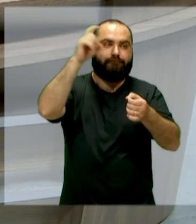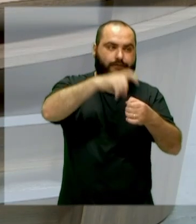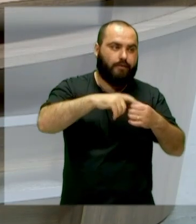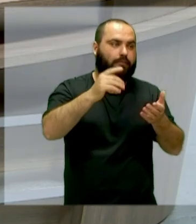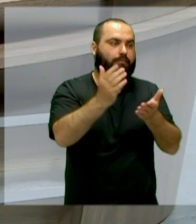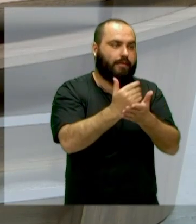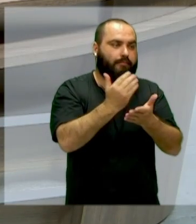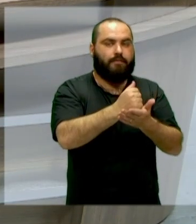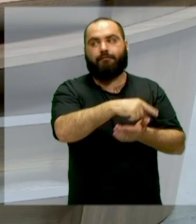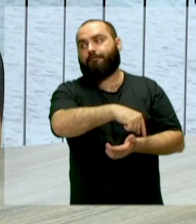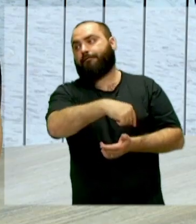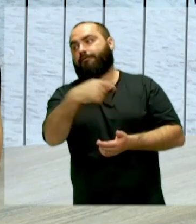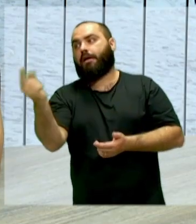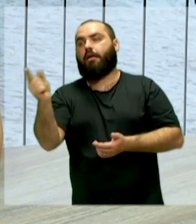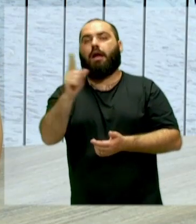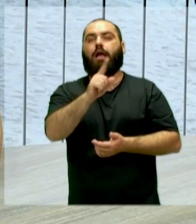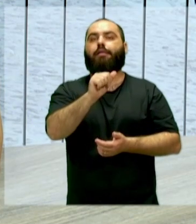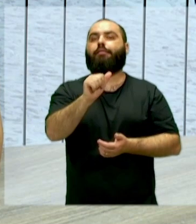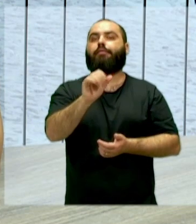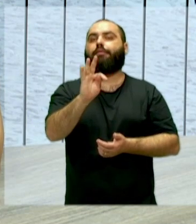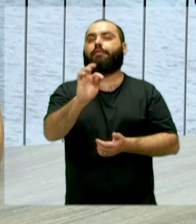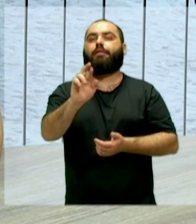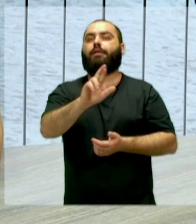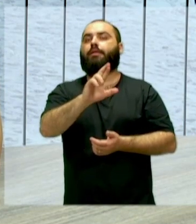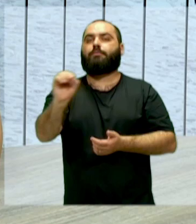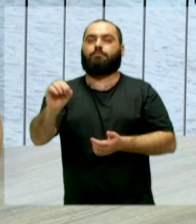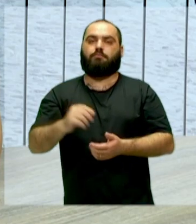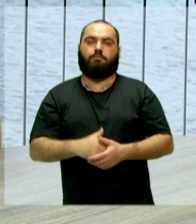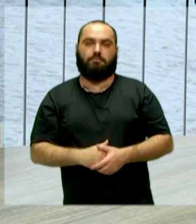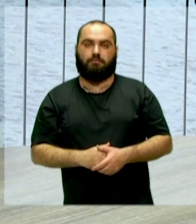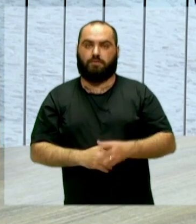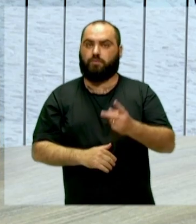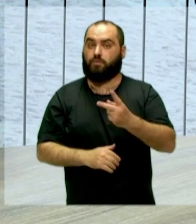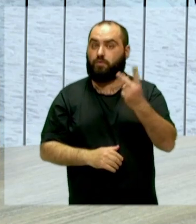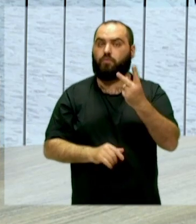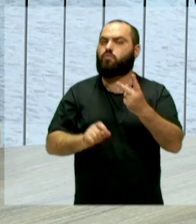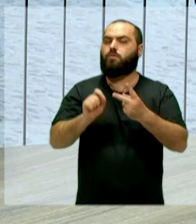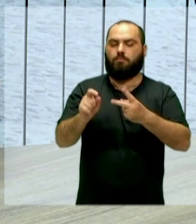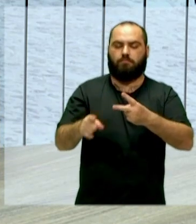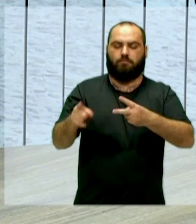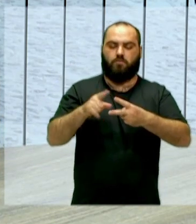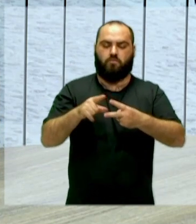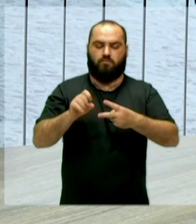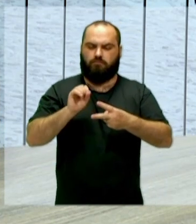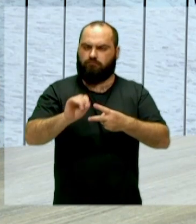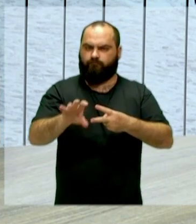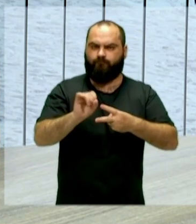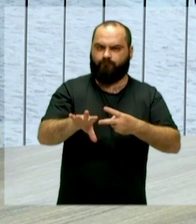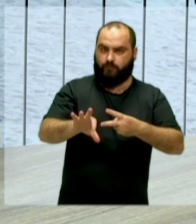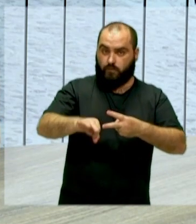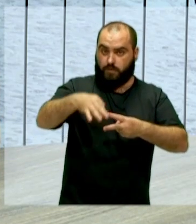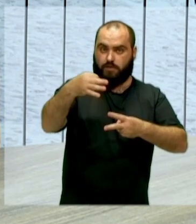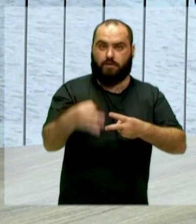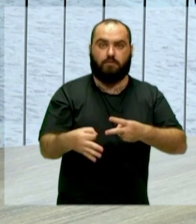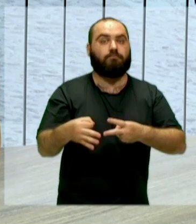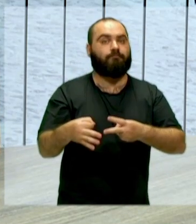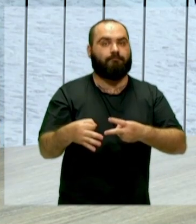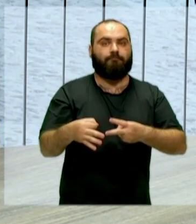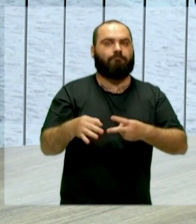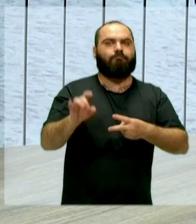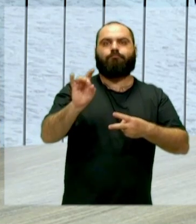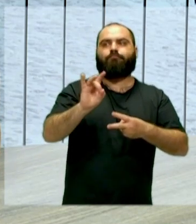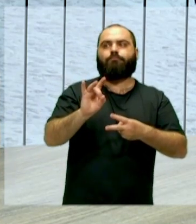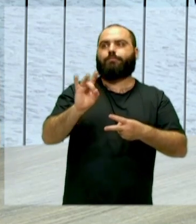aterro Então as duas frentes de atuação é educação ambiental de qualidade profunda né não uma um Green